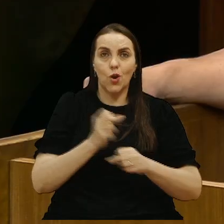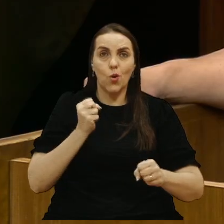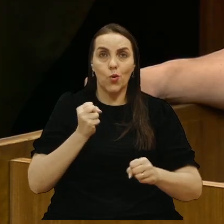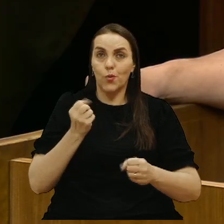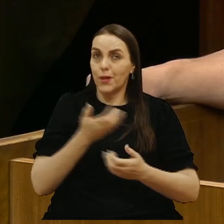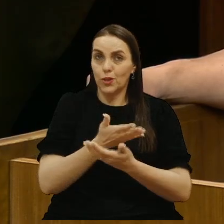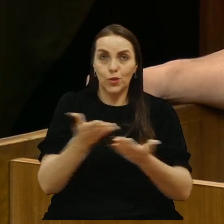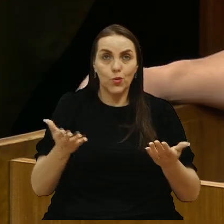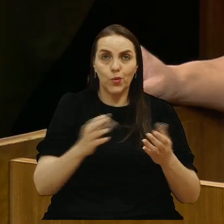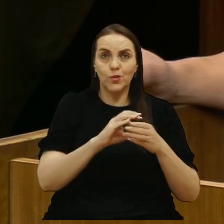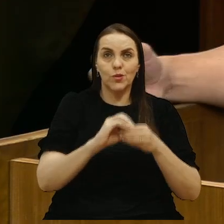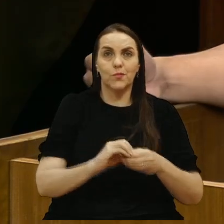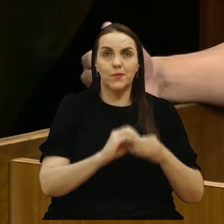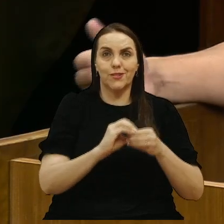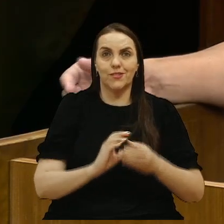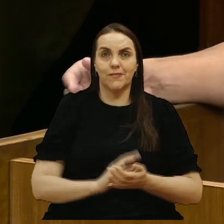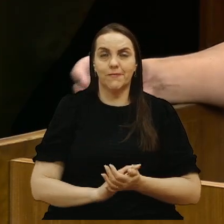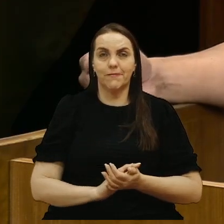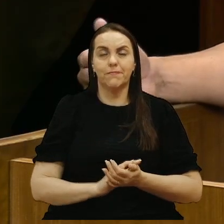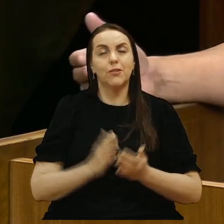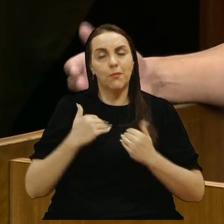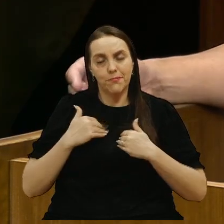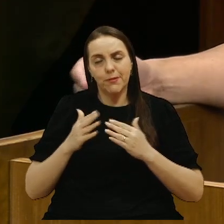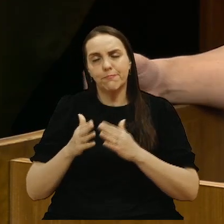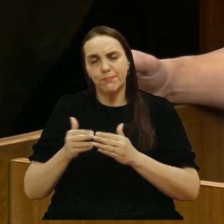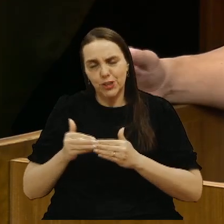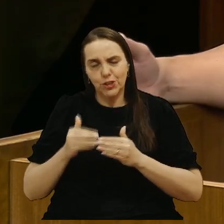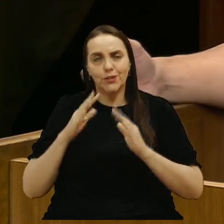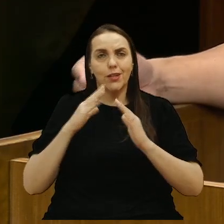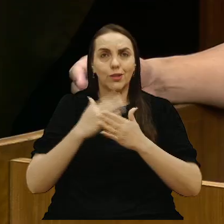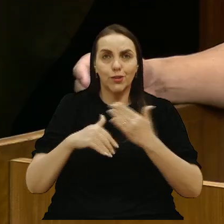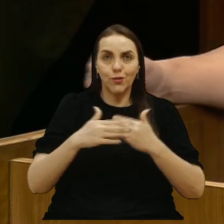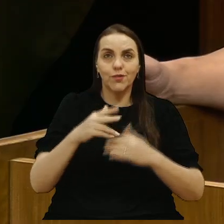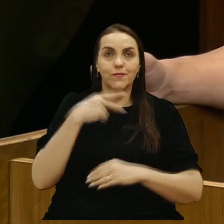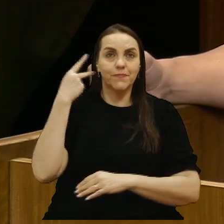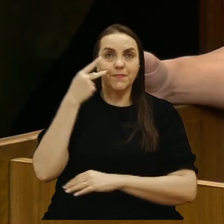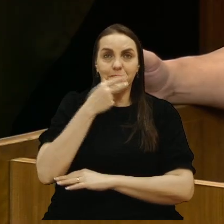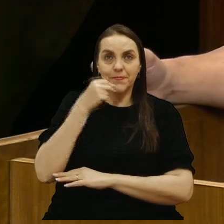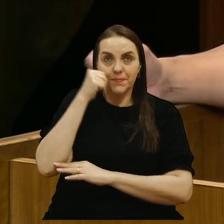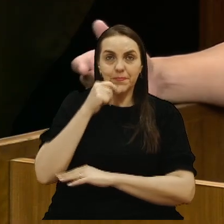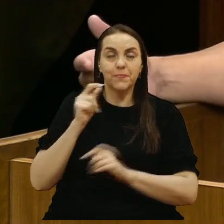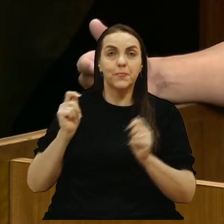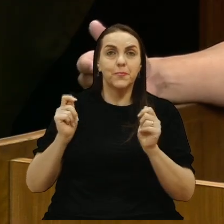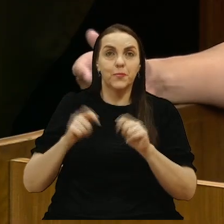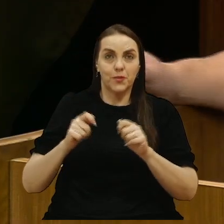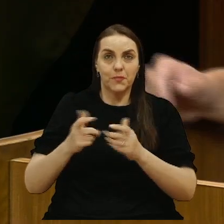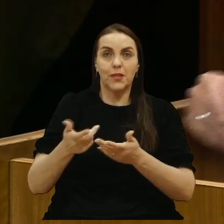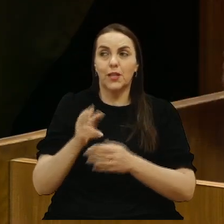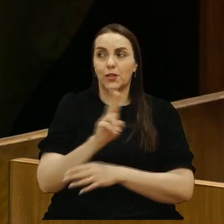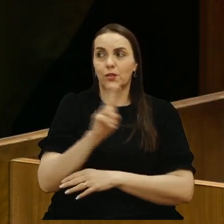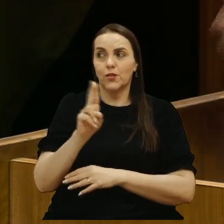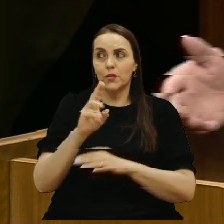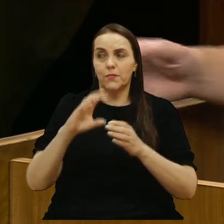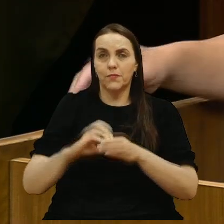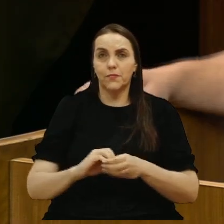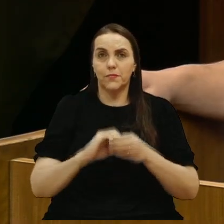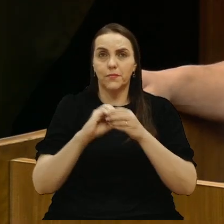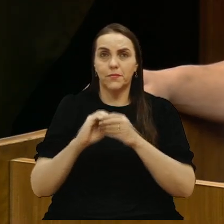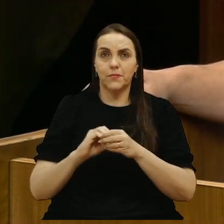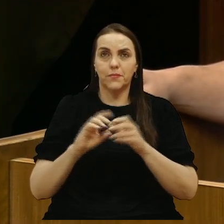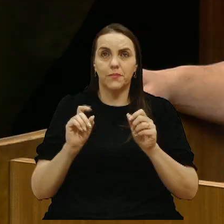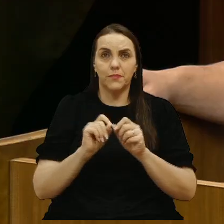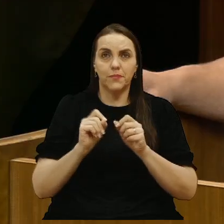dentro da cooperativa. Então, hoje fica o meu apelo a todos os vereadores que puderem, em nome da cooperativa, pegar e